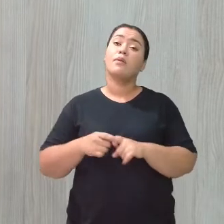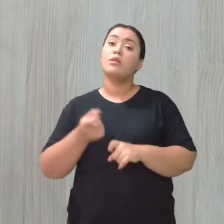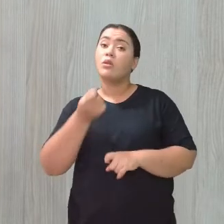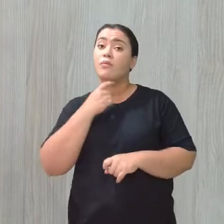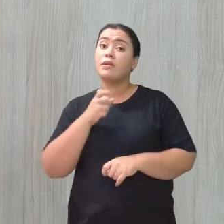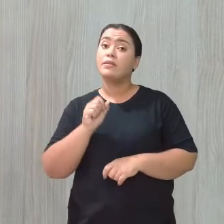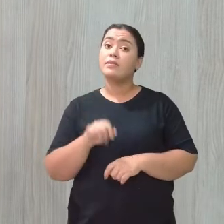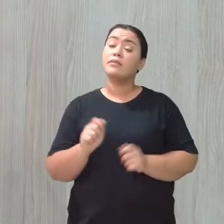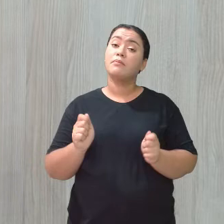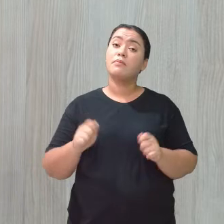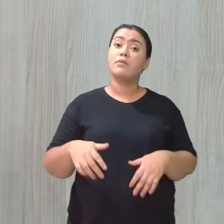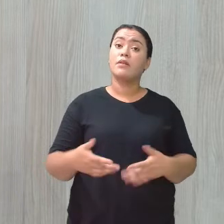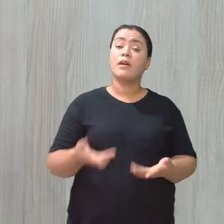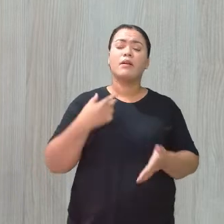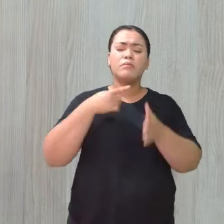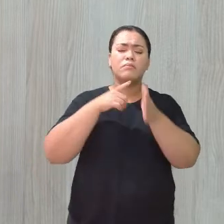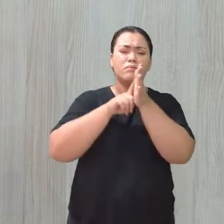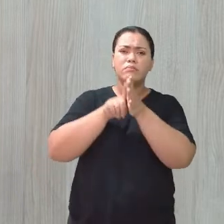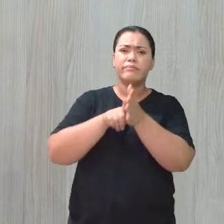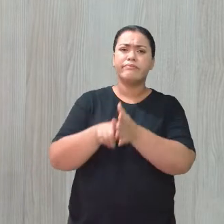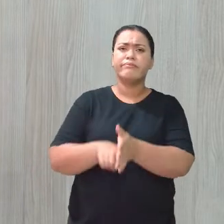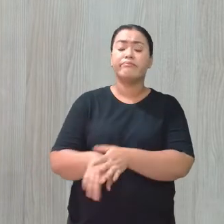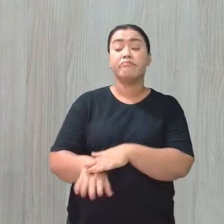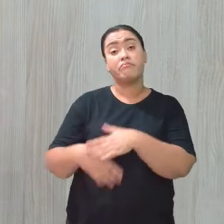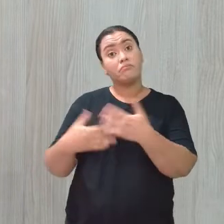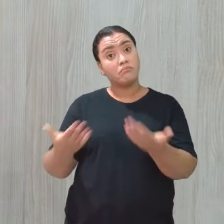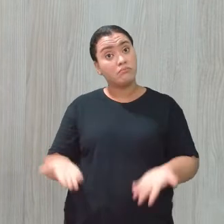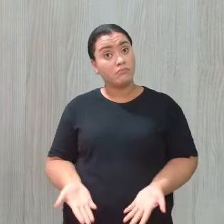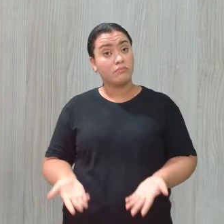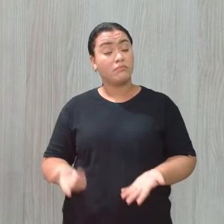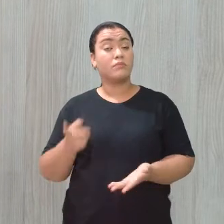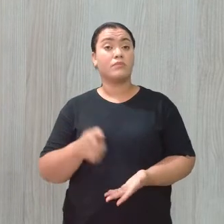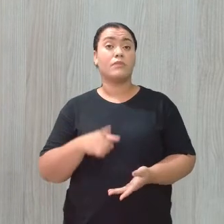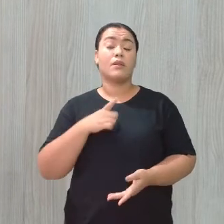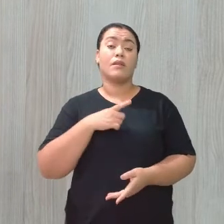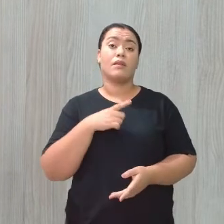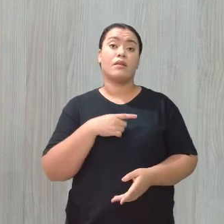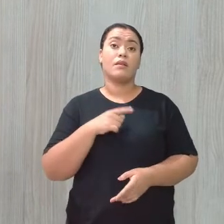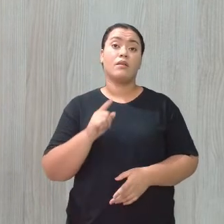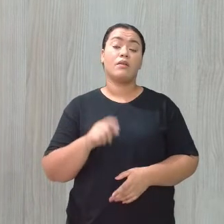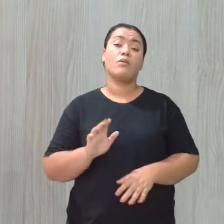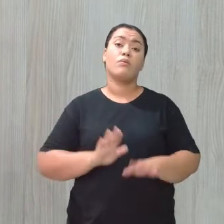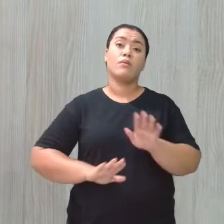possível, continuar aí investigando, né? Quem sabe já não seja a questão aí da